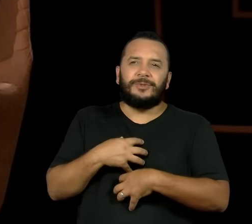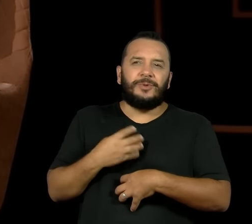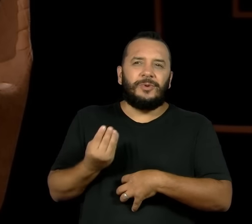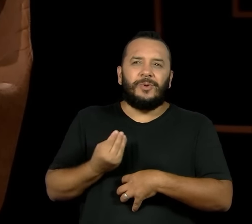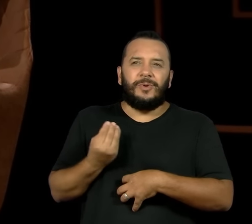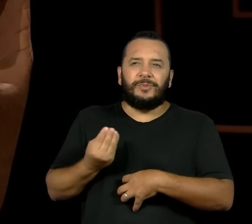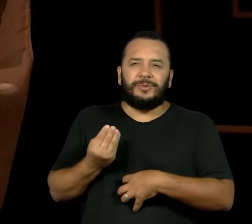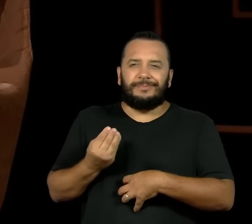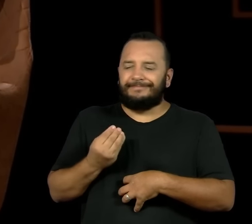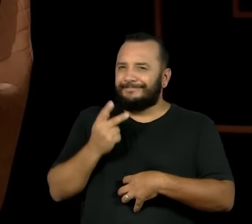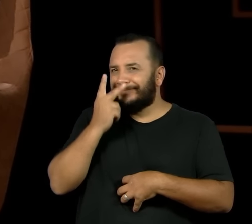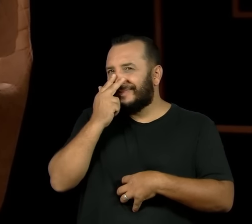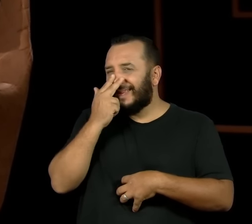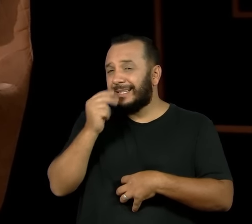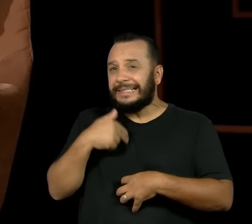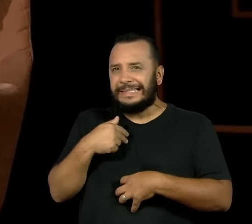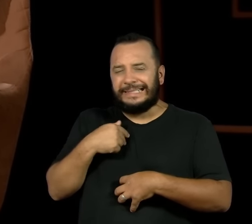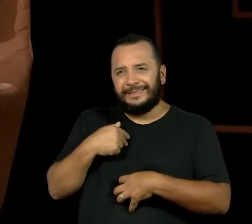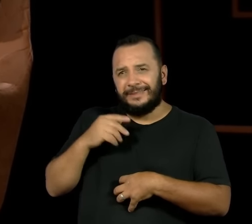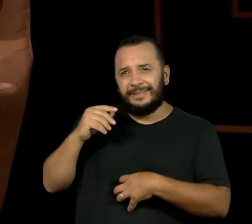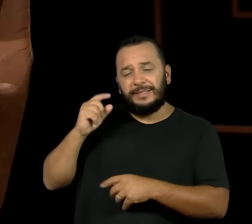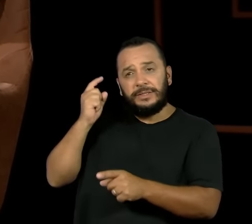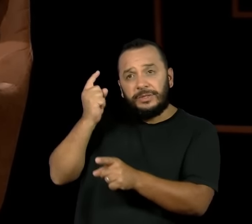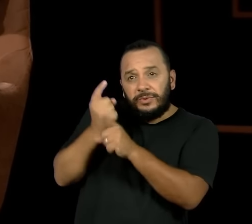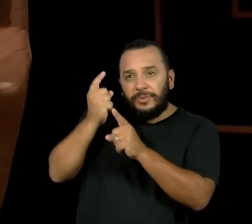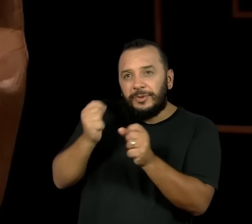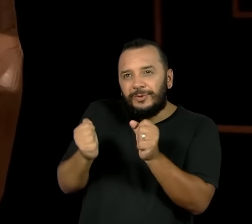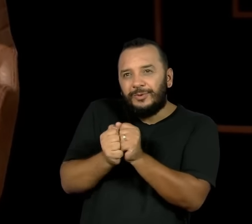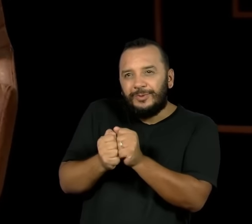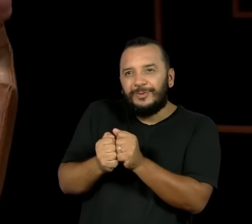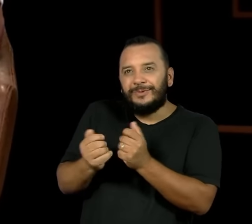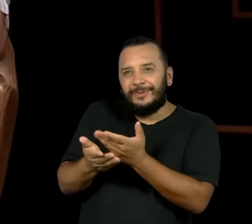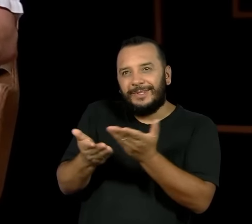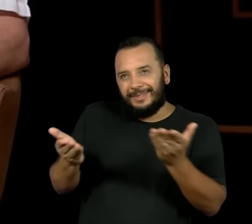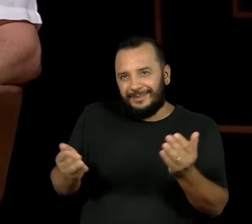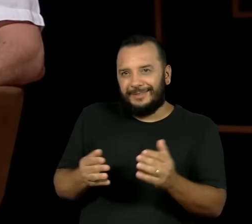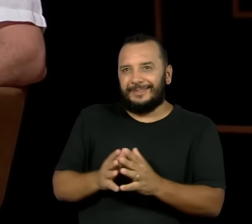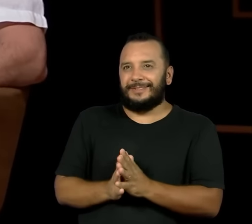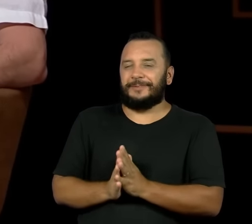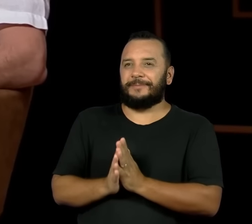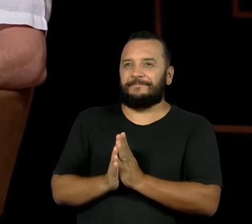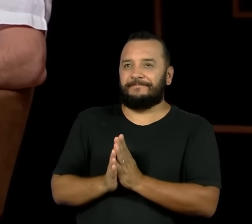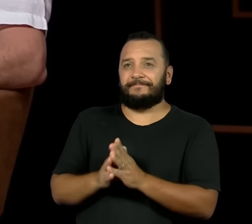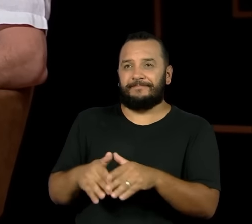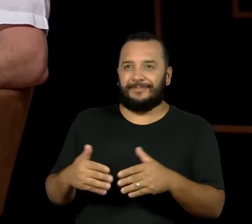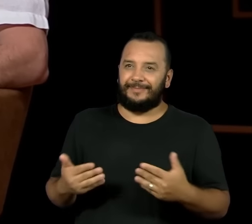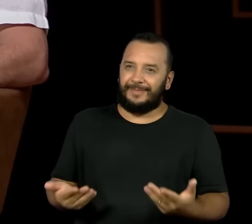de sabe de ir descobrindo junto com eles ali né